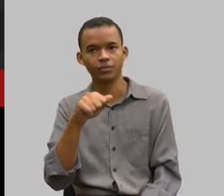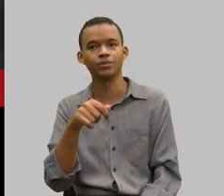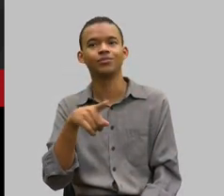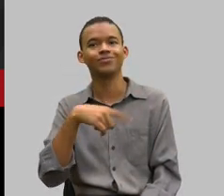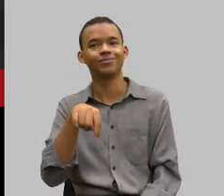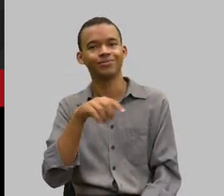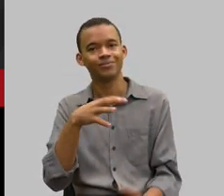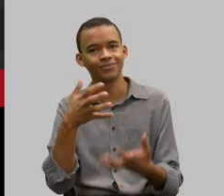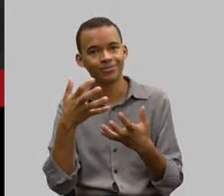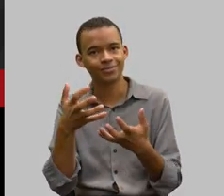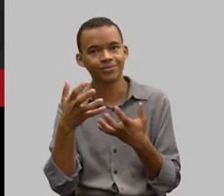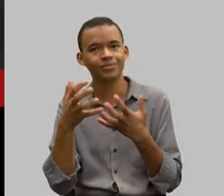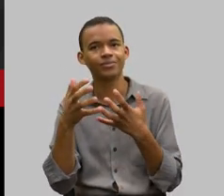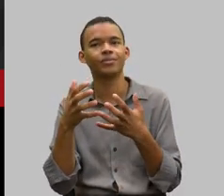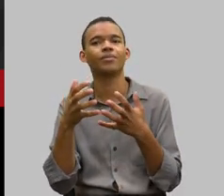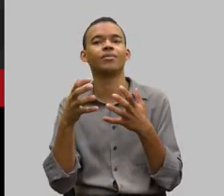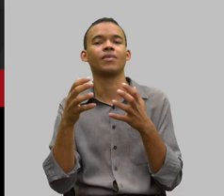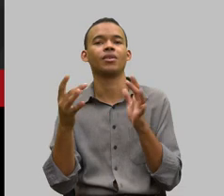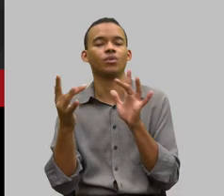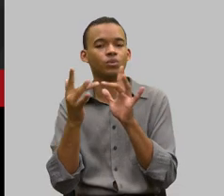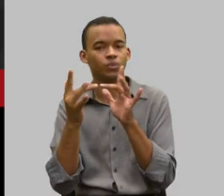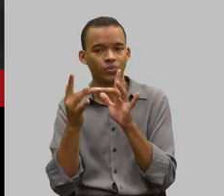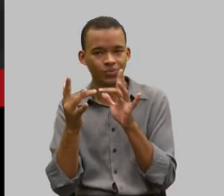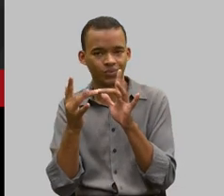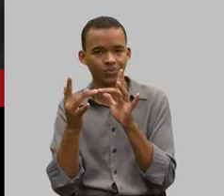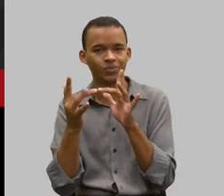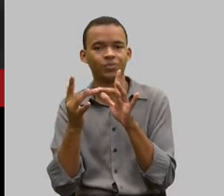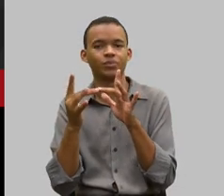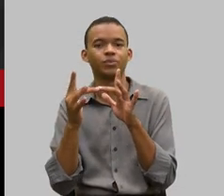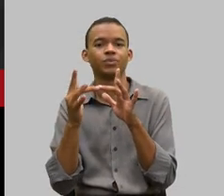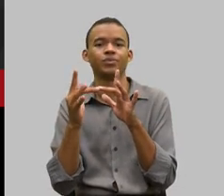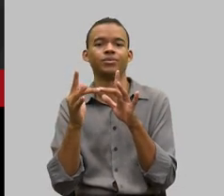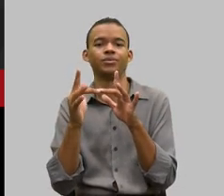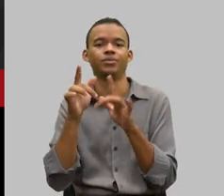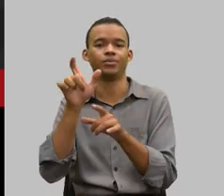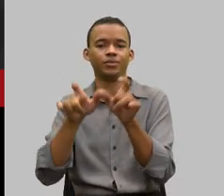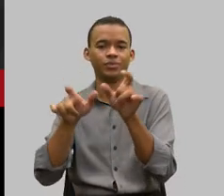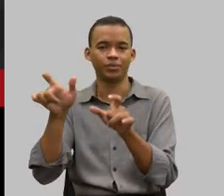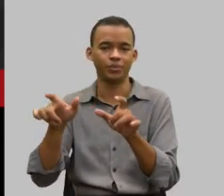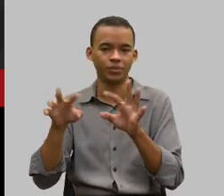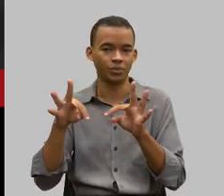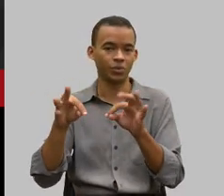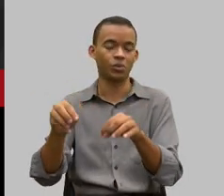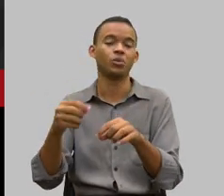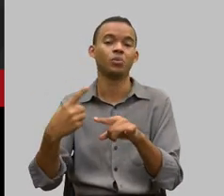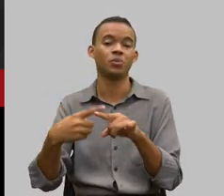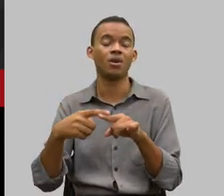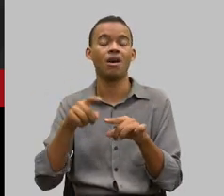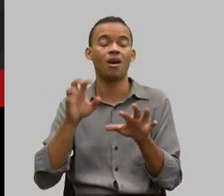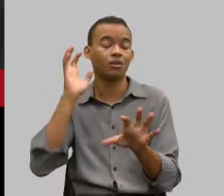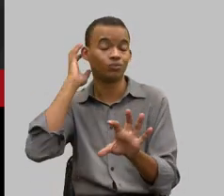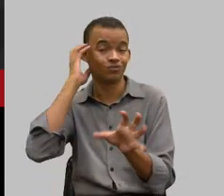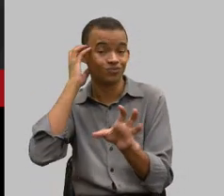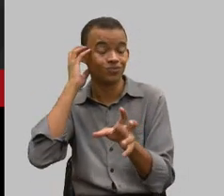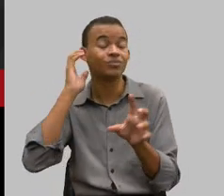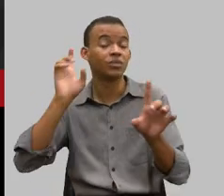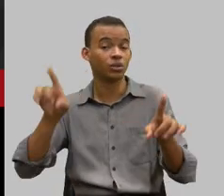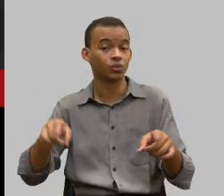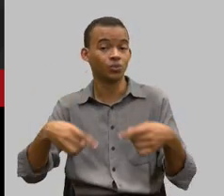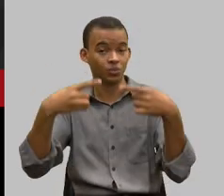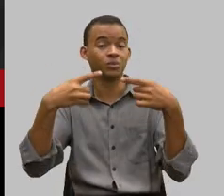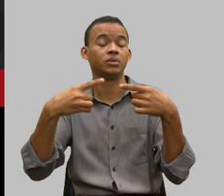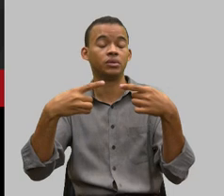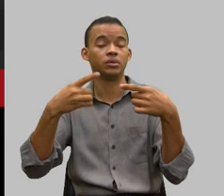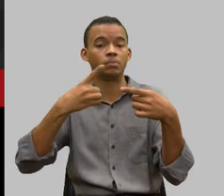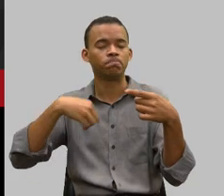trabalhar com rádio TV aberta também mas rádio ultimamente né nos últimos anos a gente vem buscando uma pesquisa